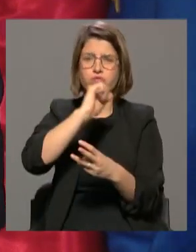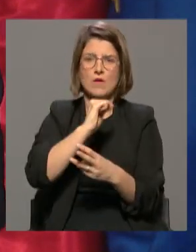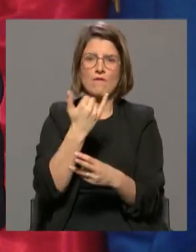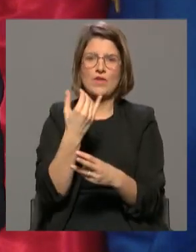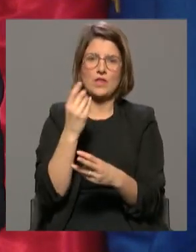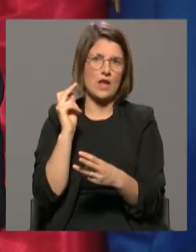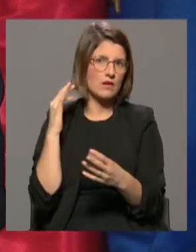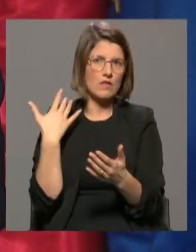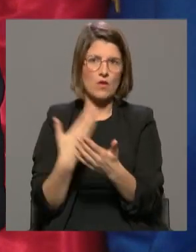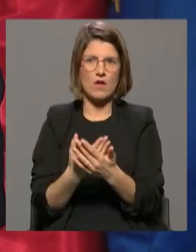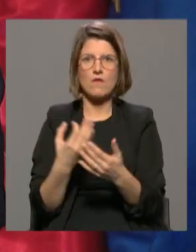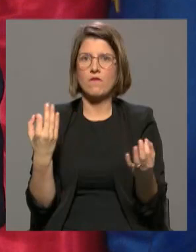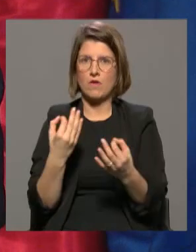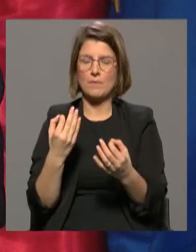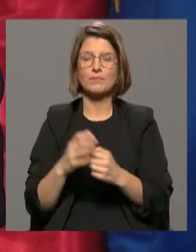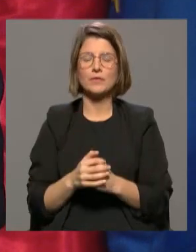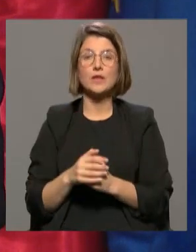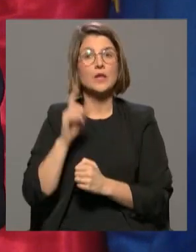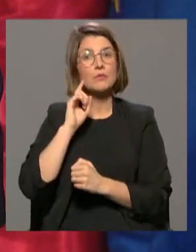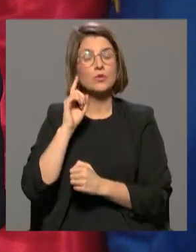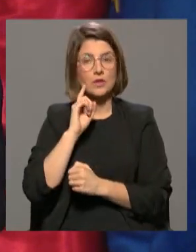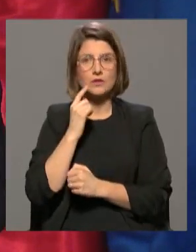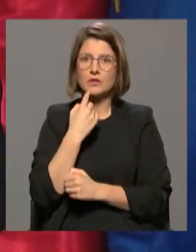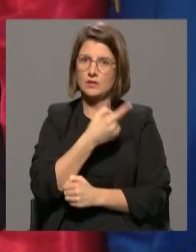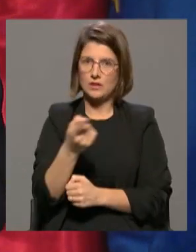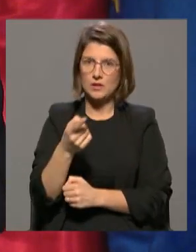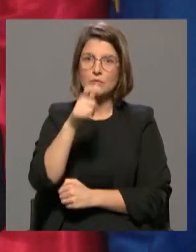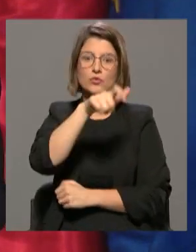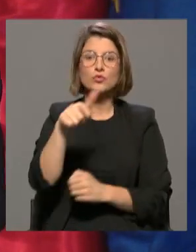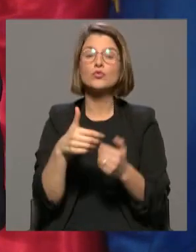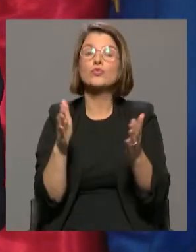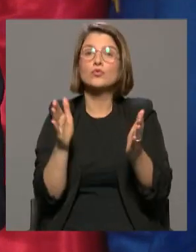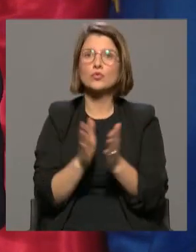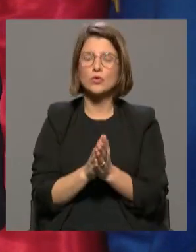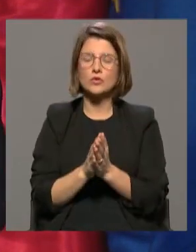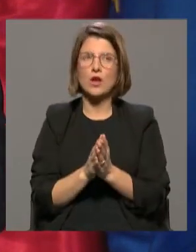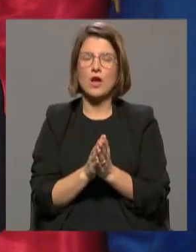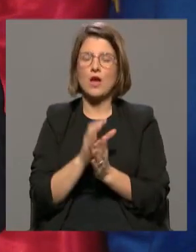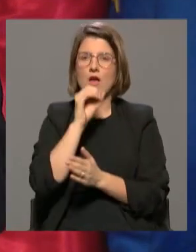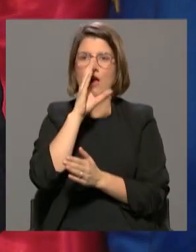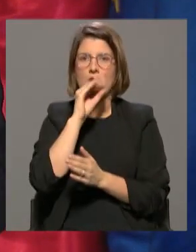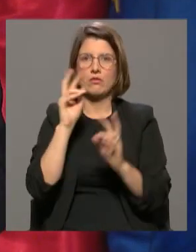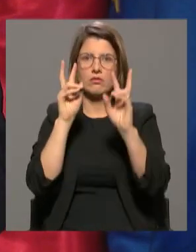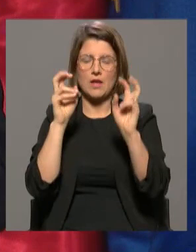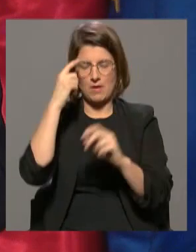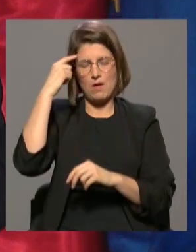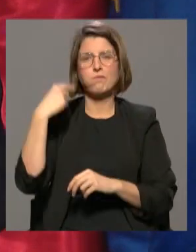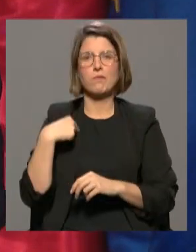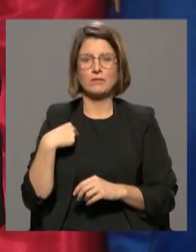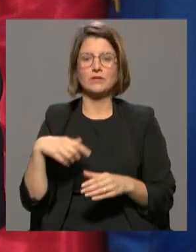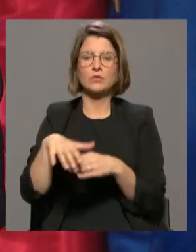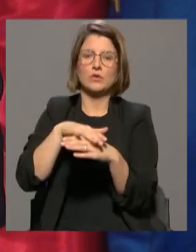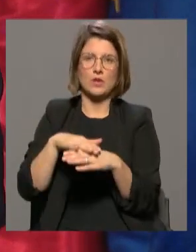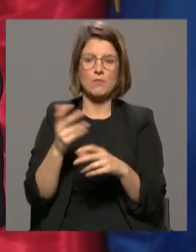20 anos importa que todos tenhamos consciência e realismo quanto a estes factos mundiais e